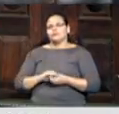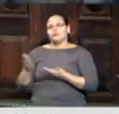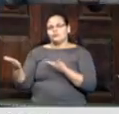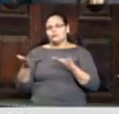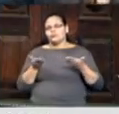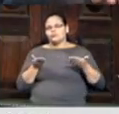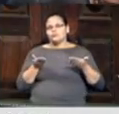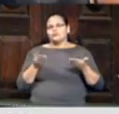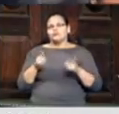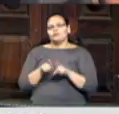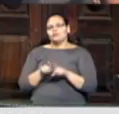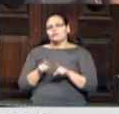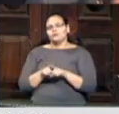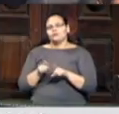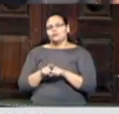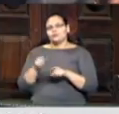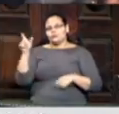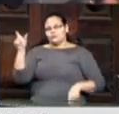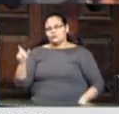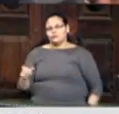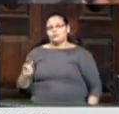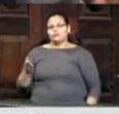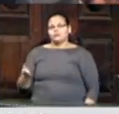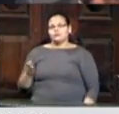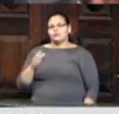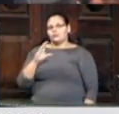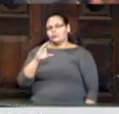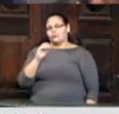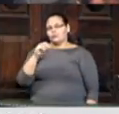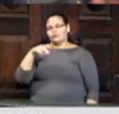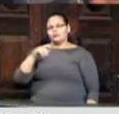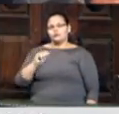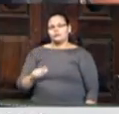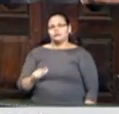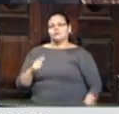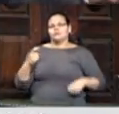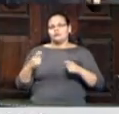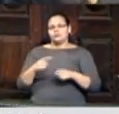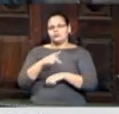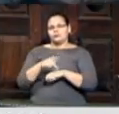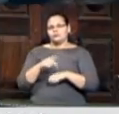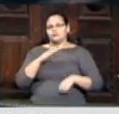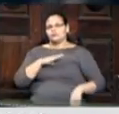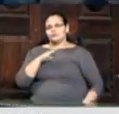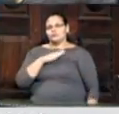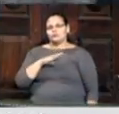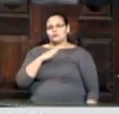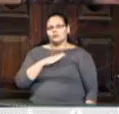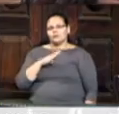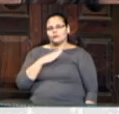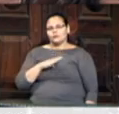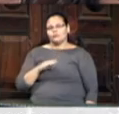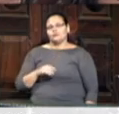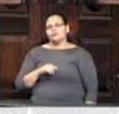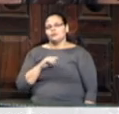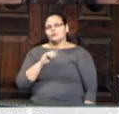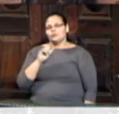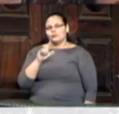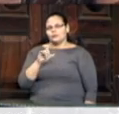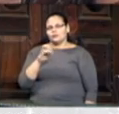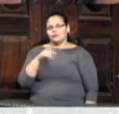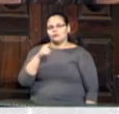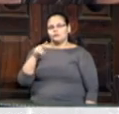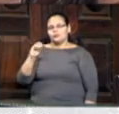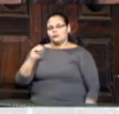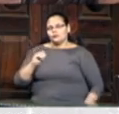Convido também o excelentíssimo cônsul-geral de Portugal, embaixador Jaime Leitão.